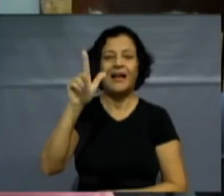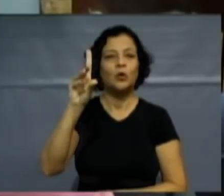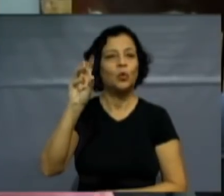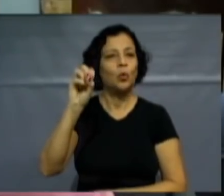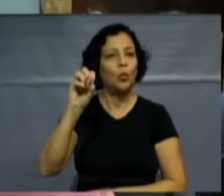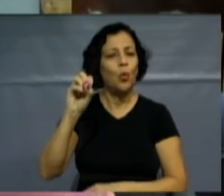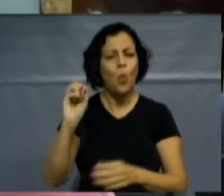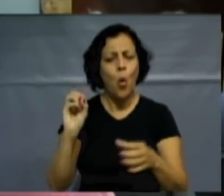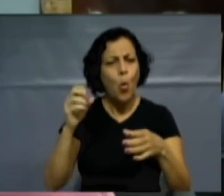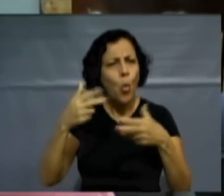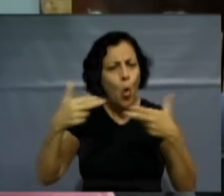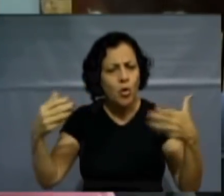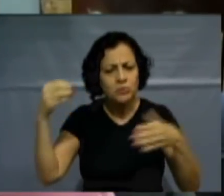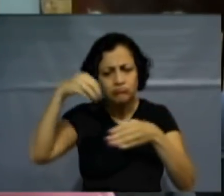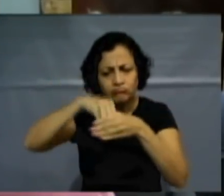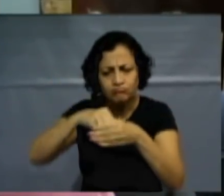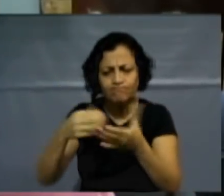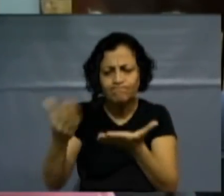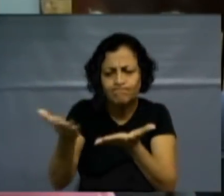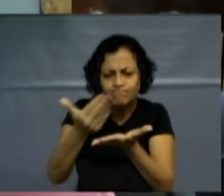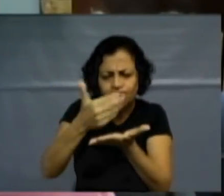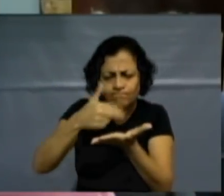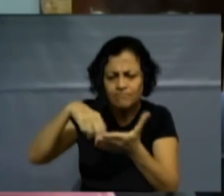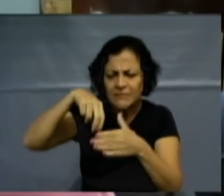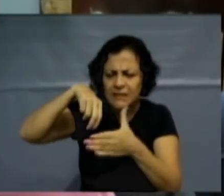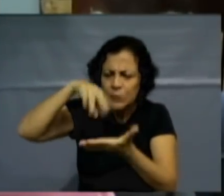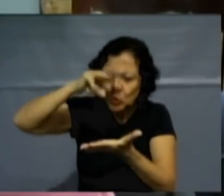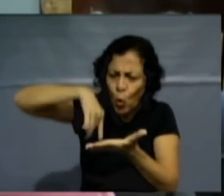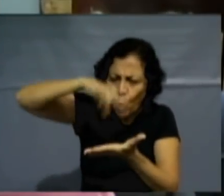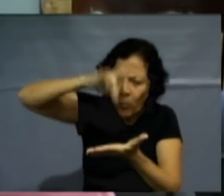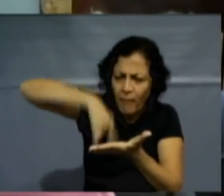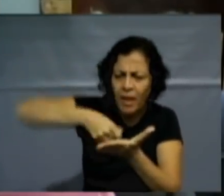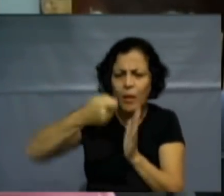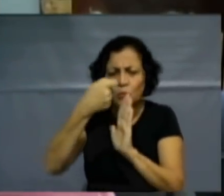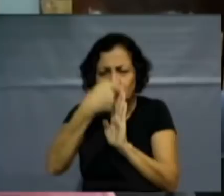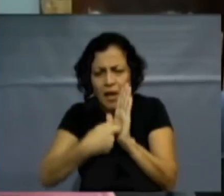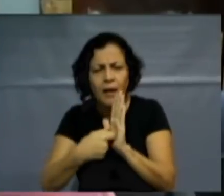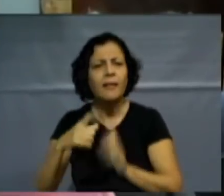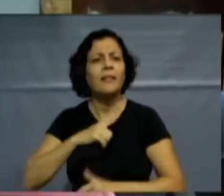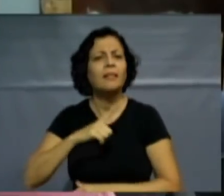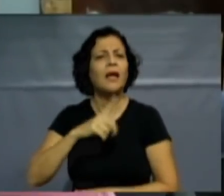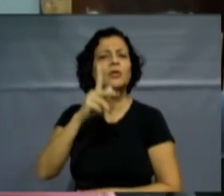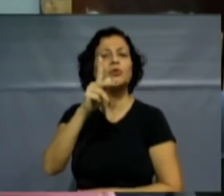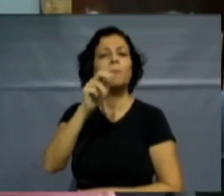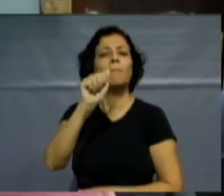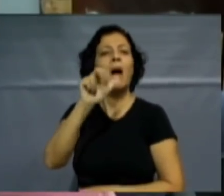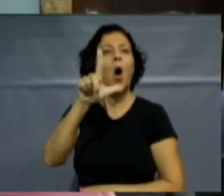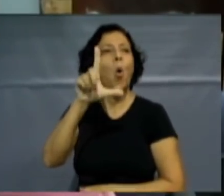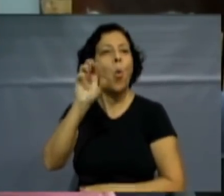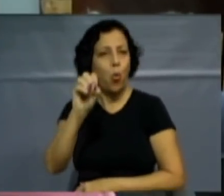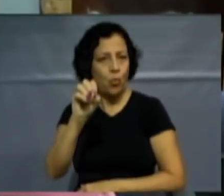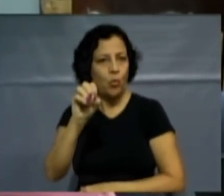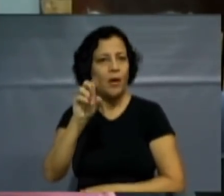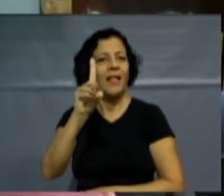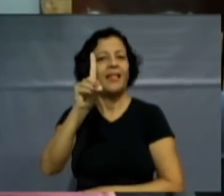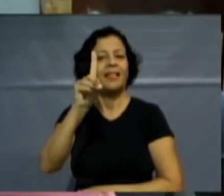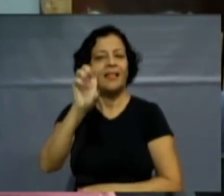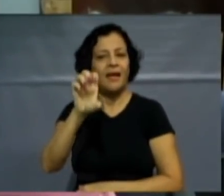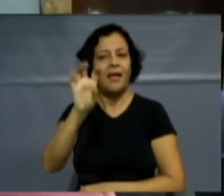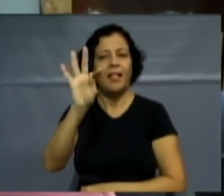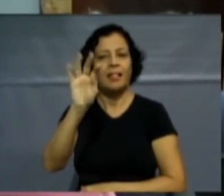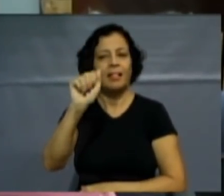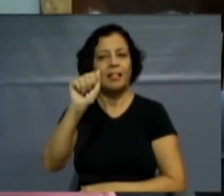legado de Paulo de Tarso. Fique à vontade, bem-vindo, já é conhecido nosso, né? Já é da casa, já faz